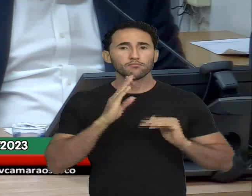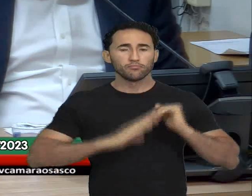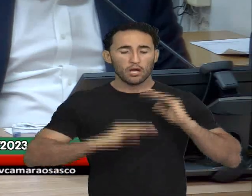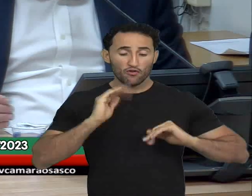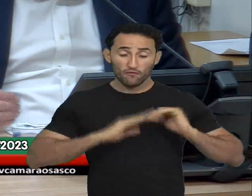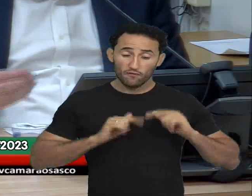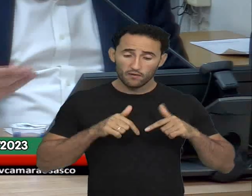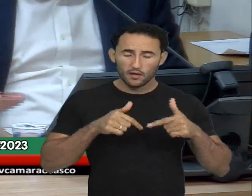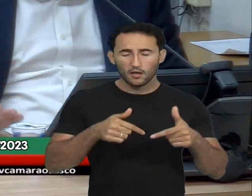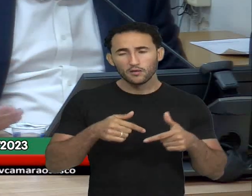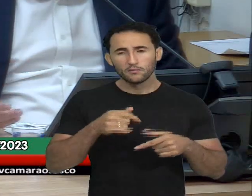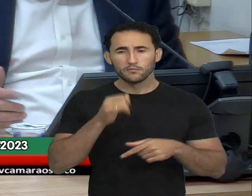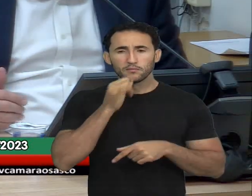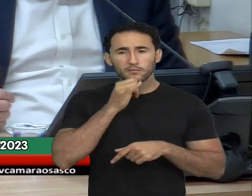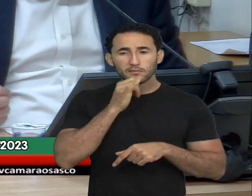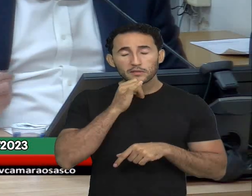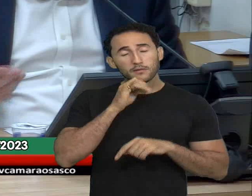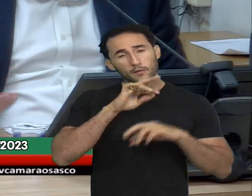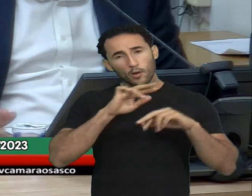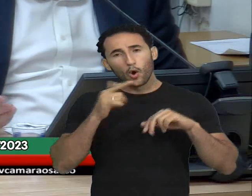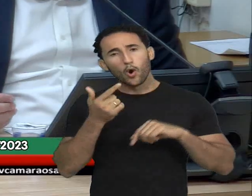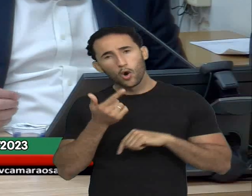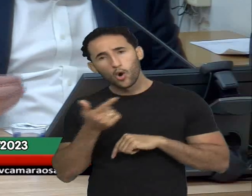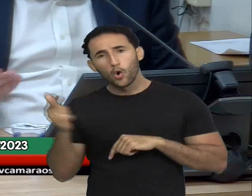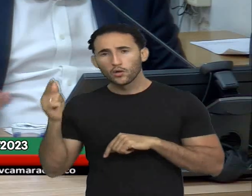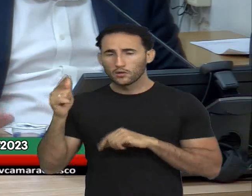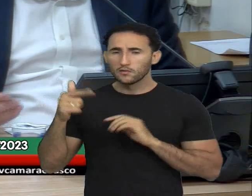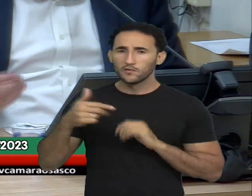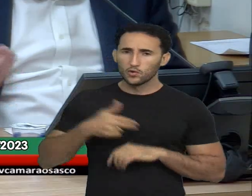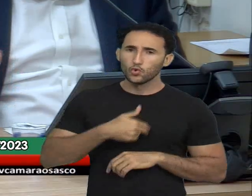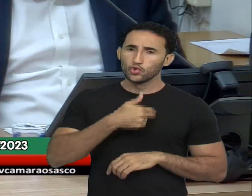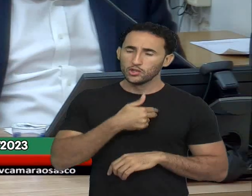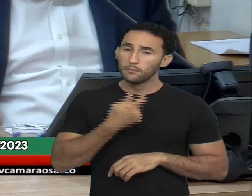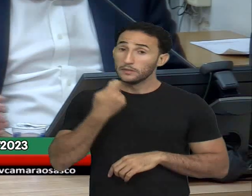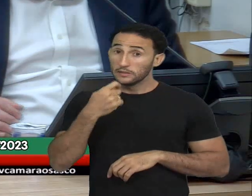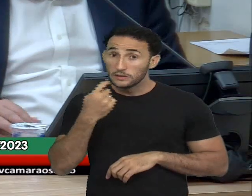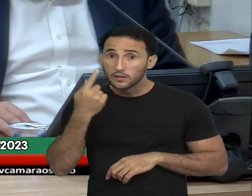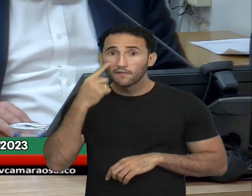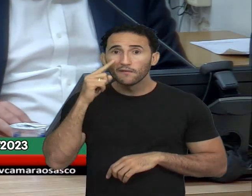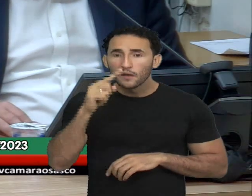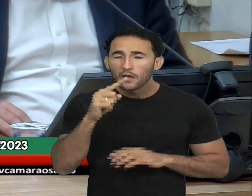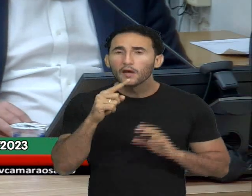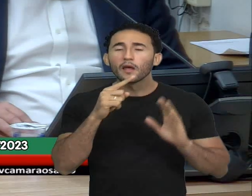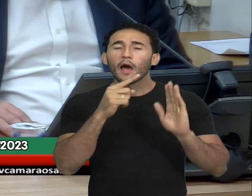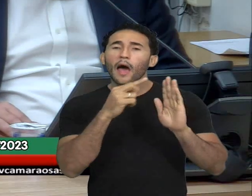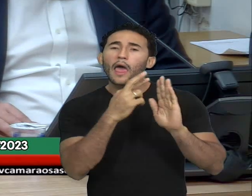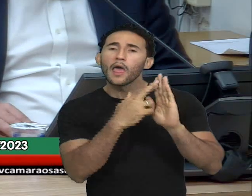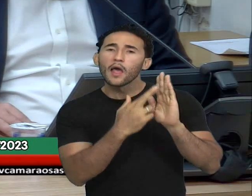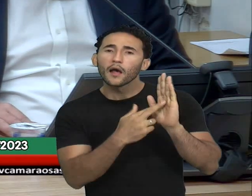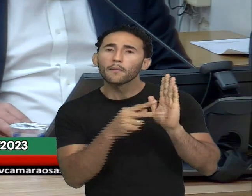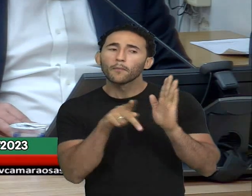de uma angioplastia, aí tem que seguir o tempo de recomendação pós-infarto, tudo isso.